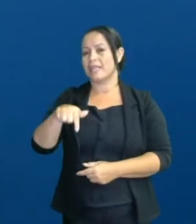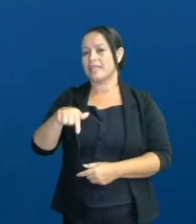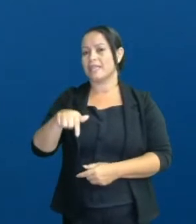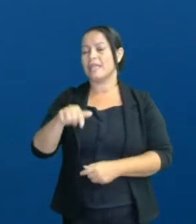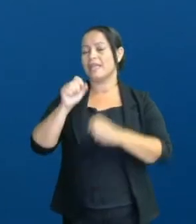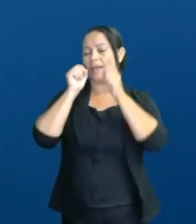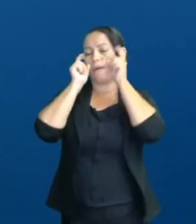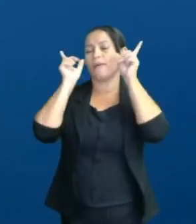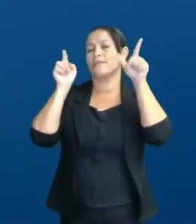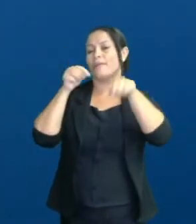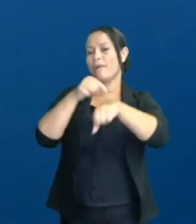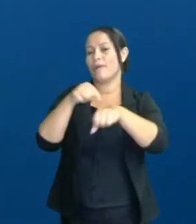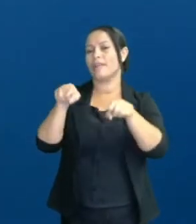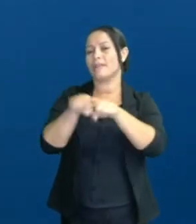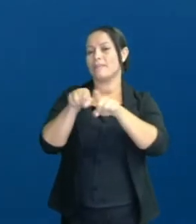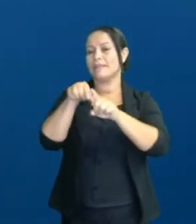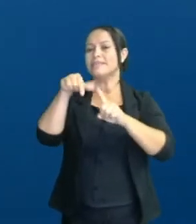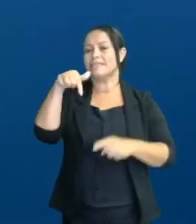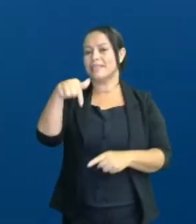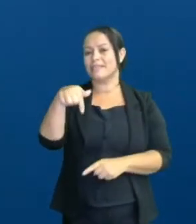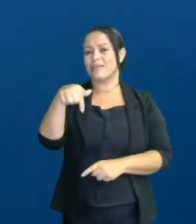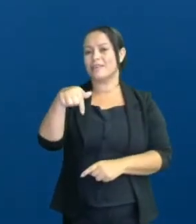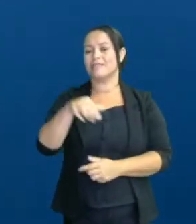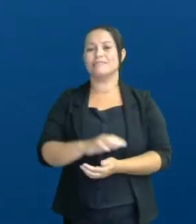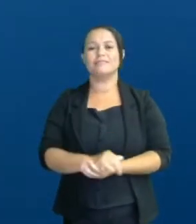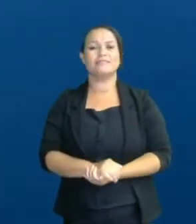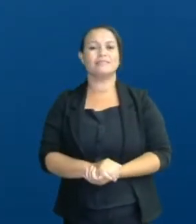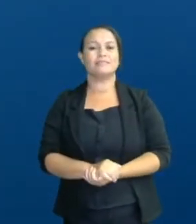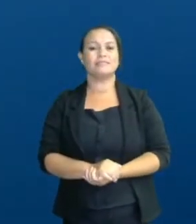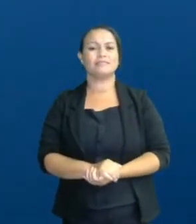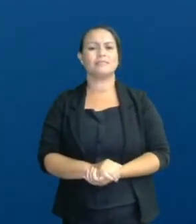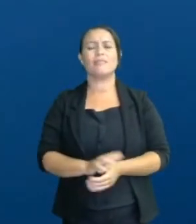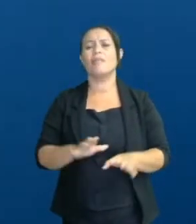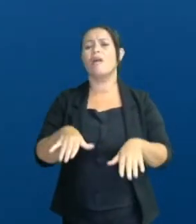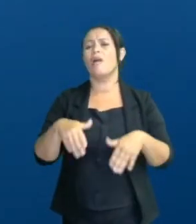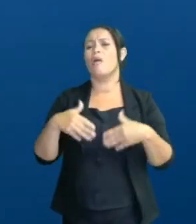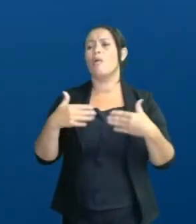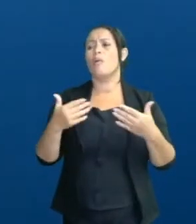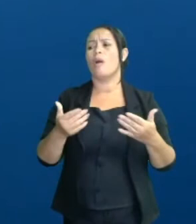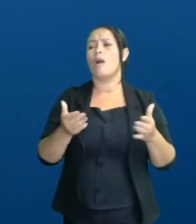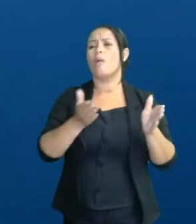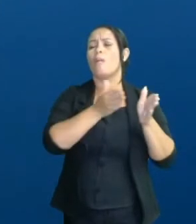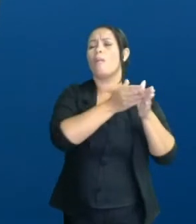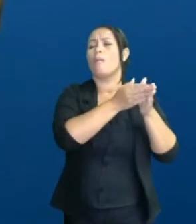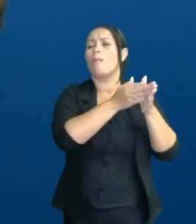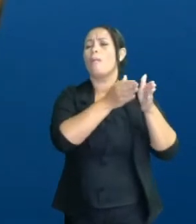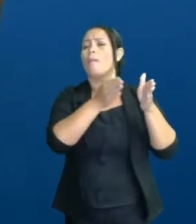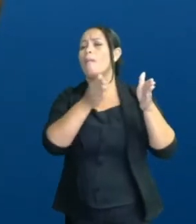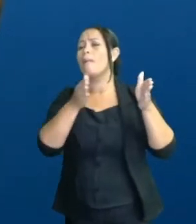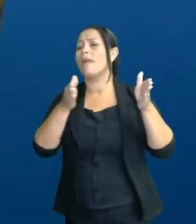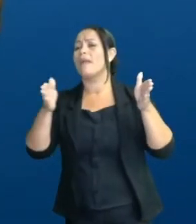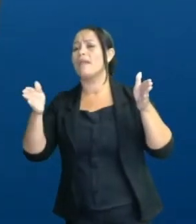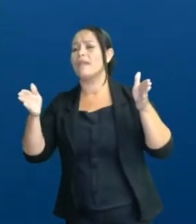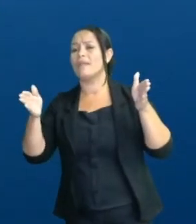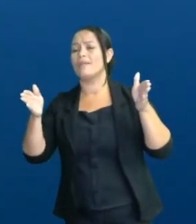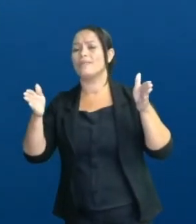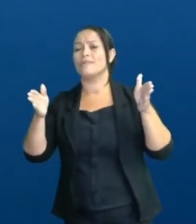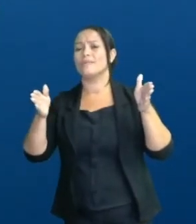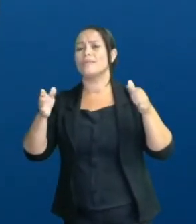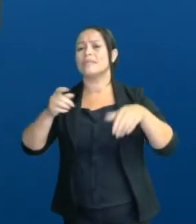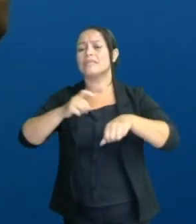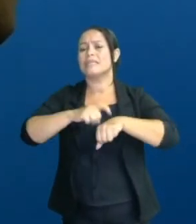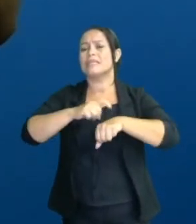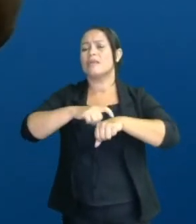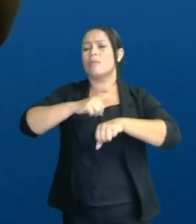ela também acordou às 7 horas em ponto. Qual foi o período aí de tempo que se passou? Quantas horas